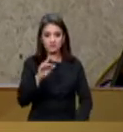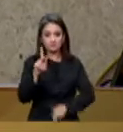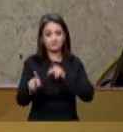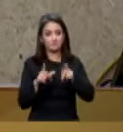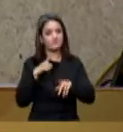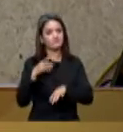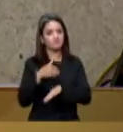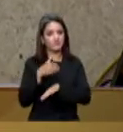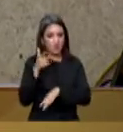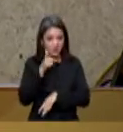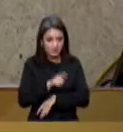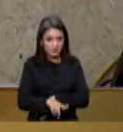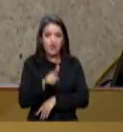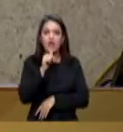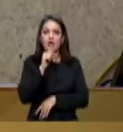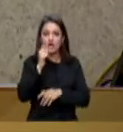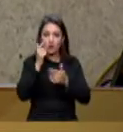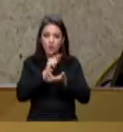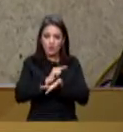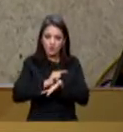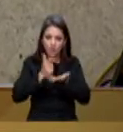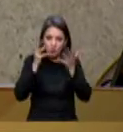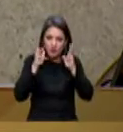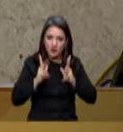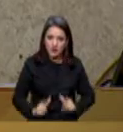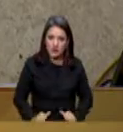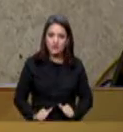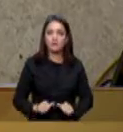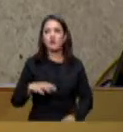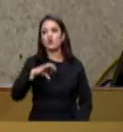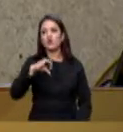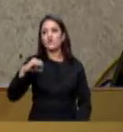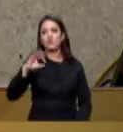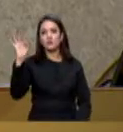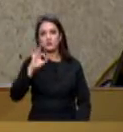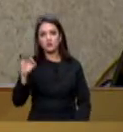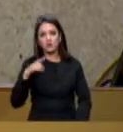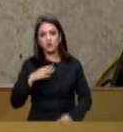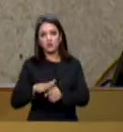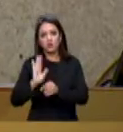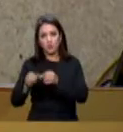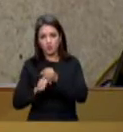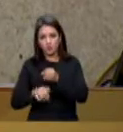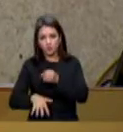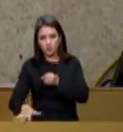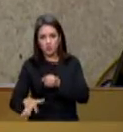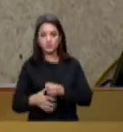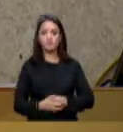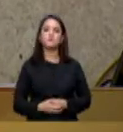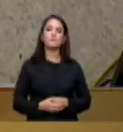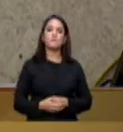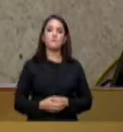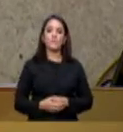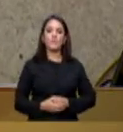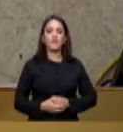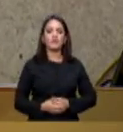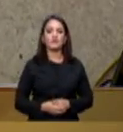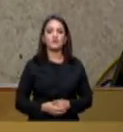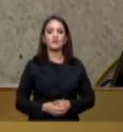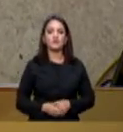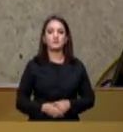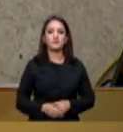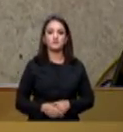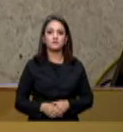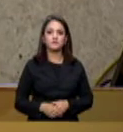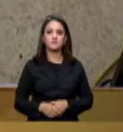água potável e 90% ao tratamento e coleta de esgoto. Esse dado também me chamou a atenção